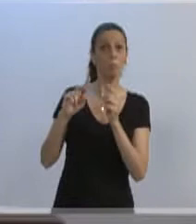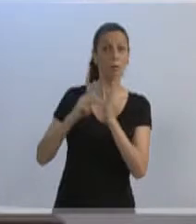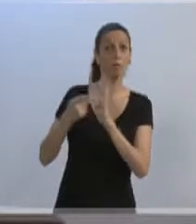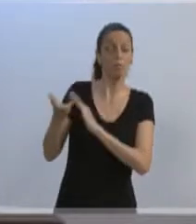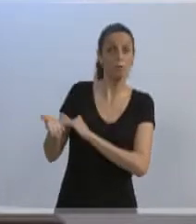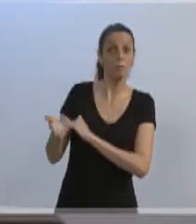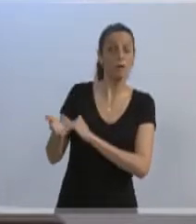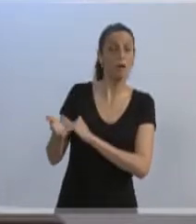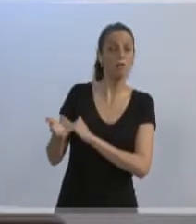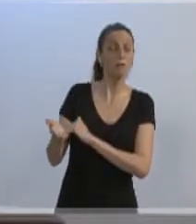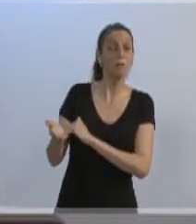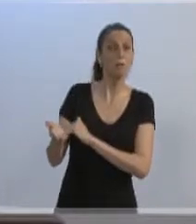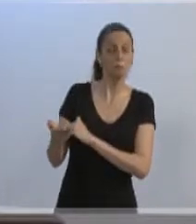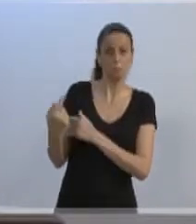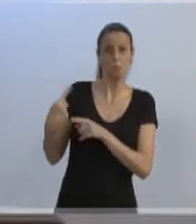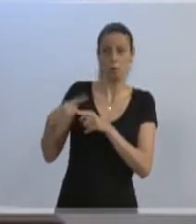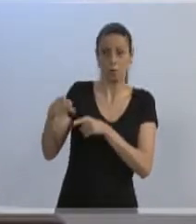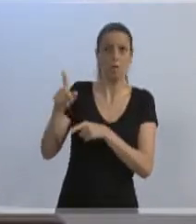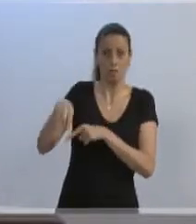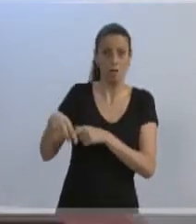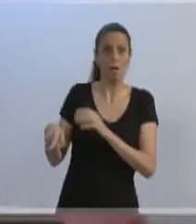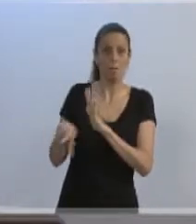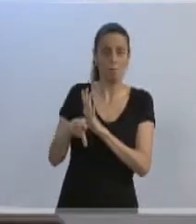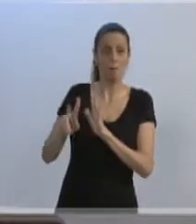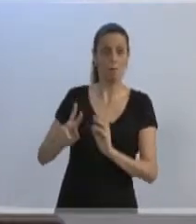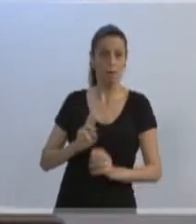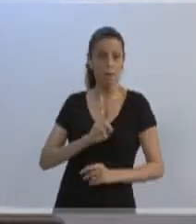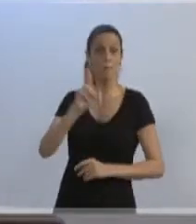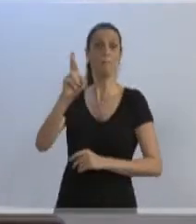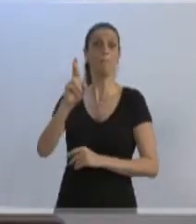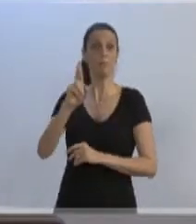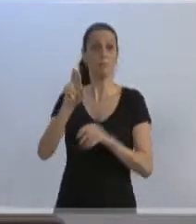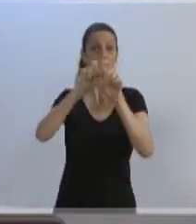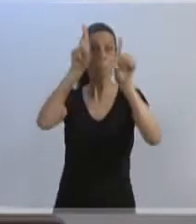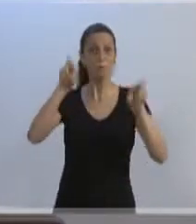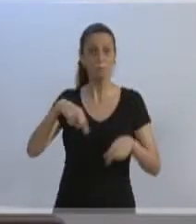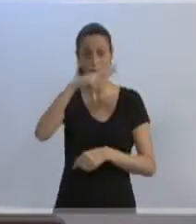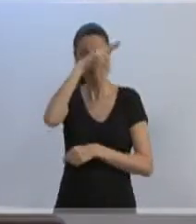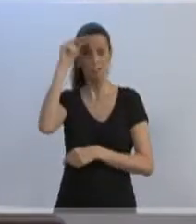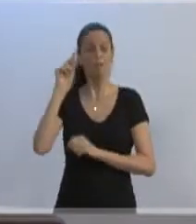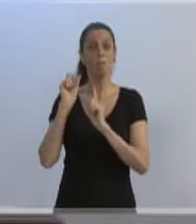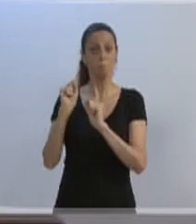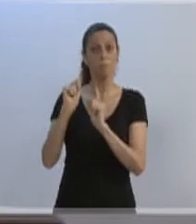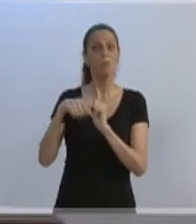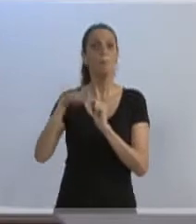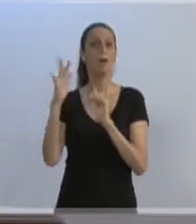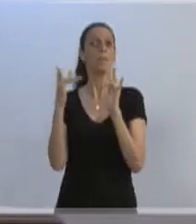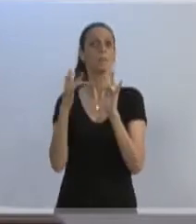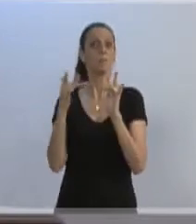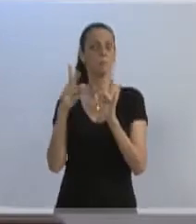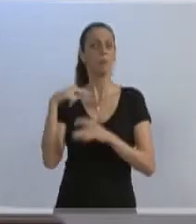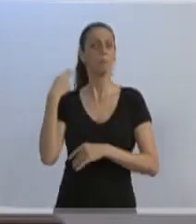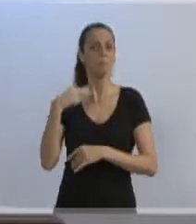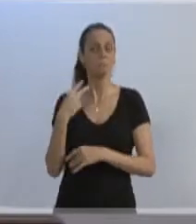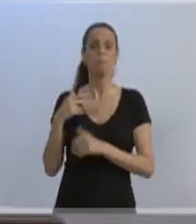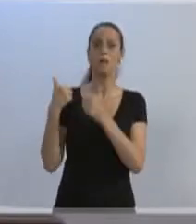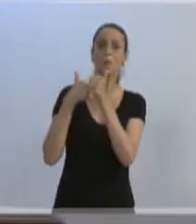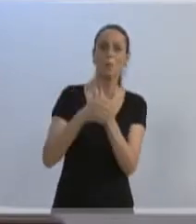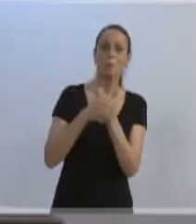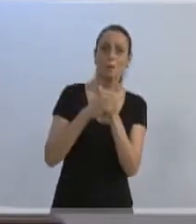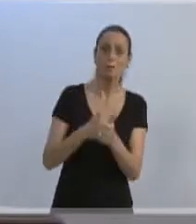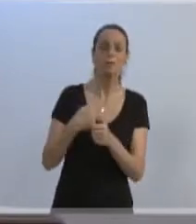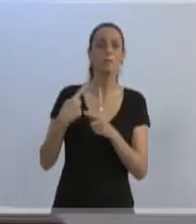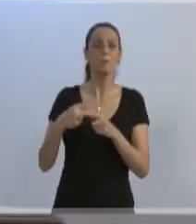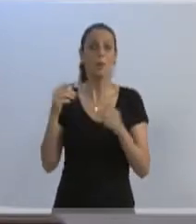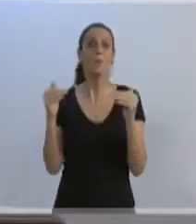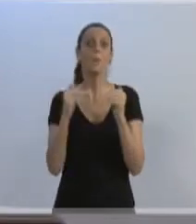sindicato dos servidores está acompanhando é poderiam estar mais próximos ao nosso mandato nosso trabalho para está acompanhando as questões aqui que envolve os